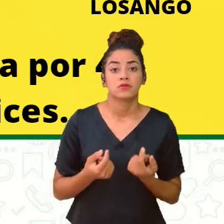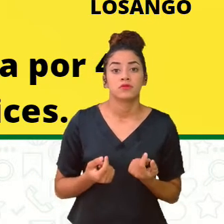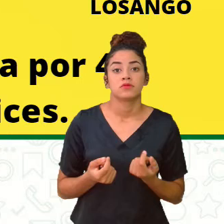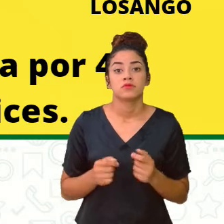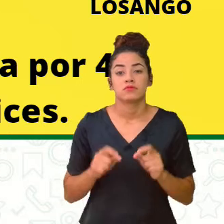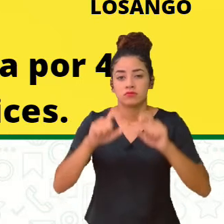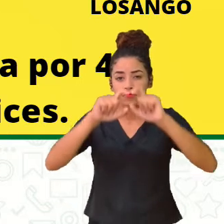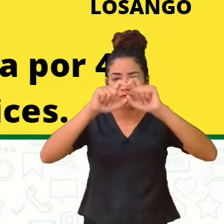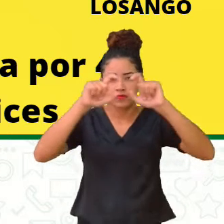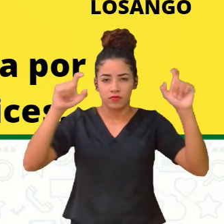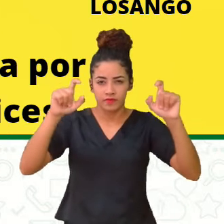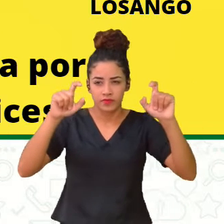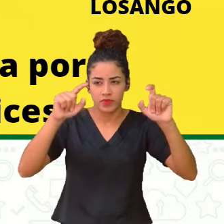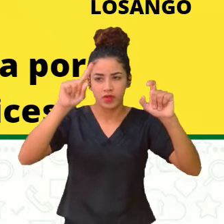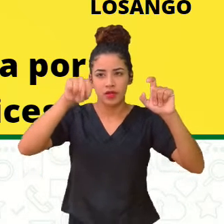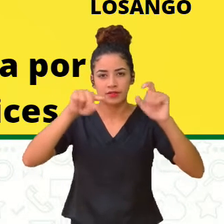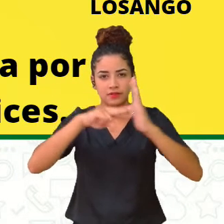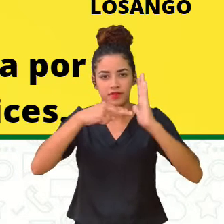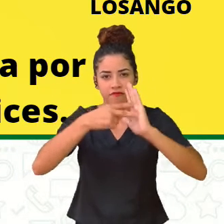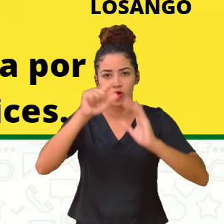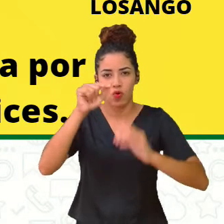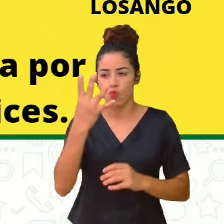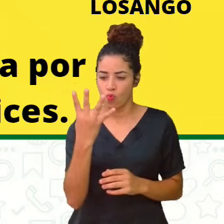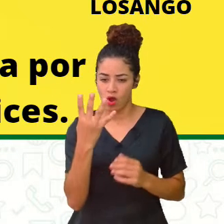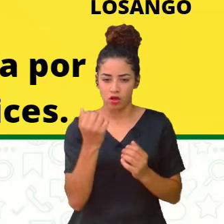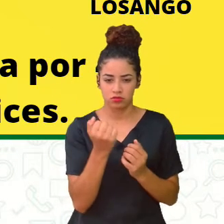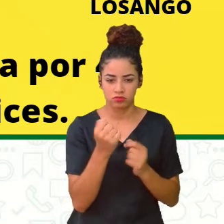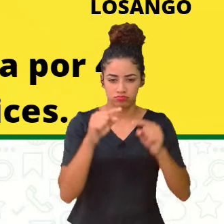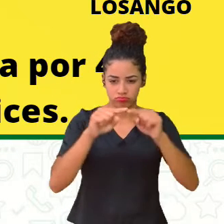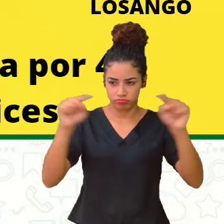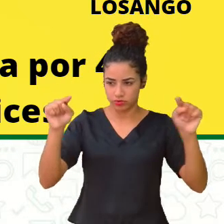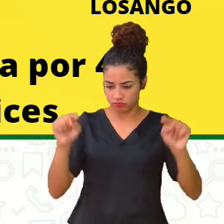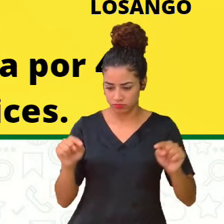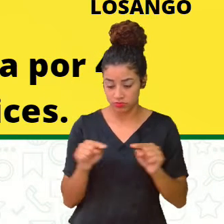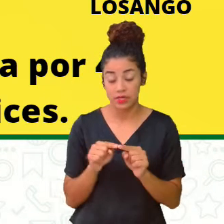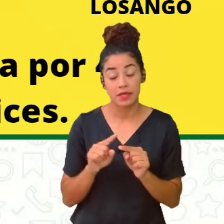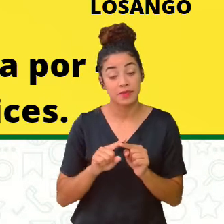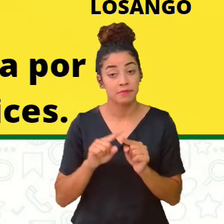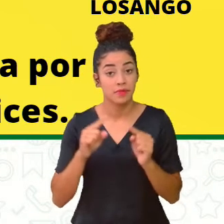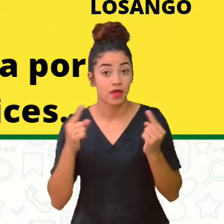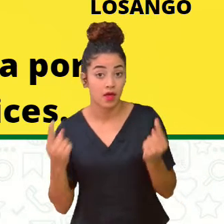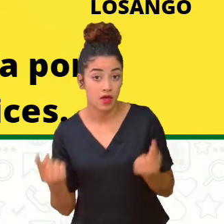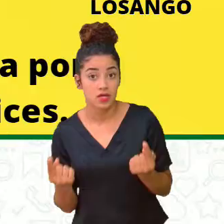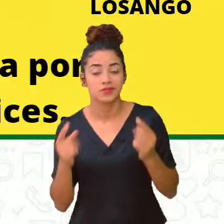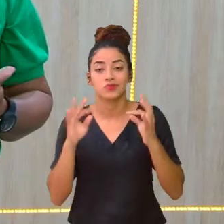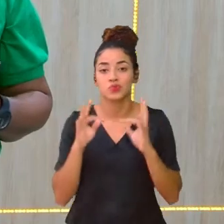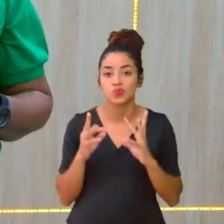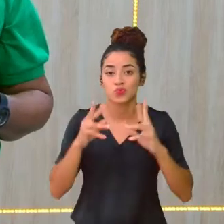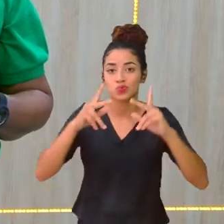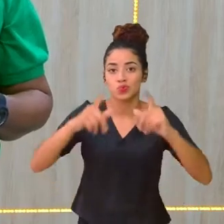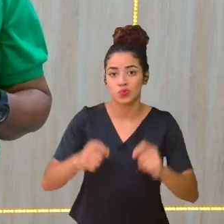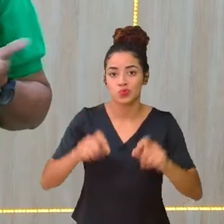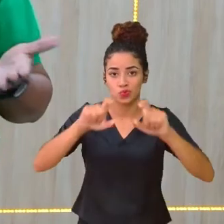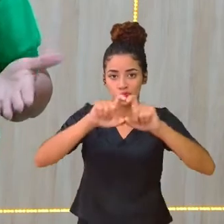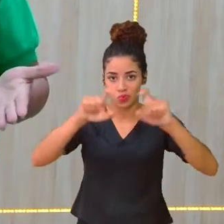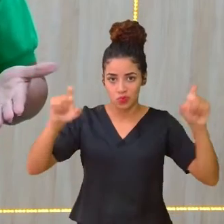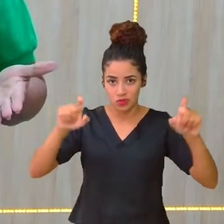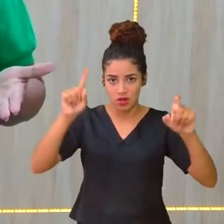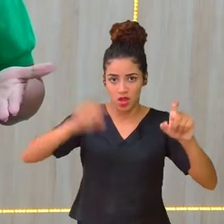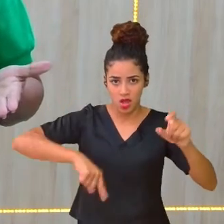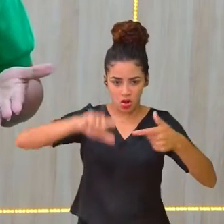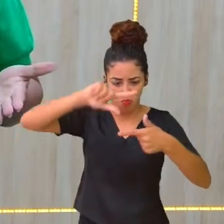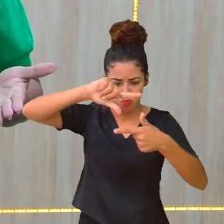quadrilátero tem 4 lados, certo? Mas isso não quer dizer que todo quadrilátero é